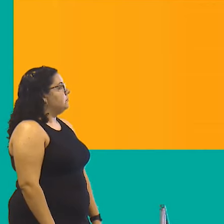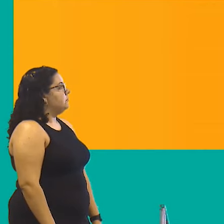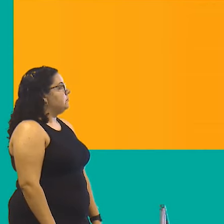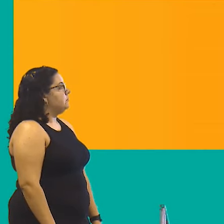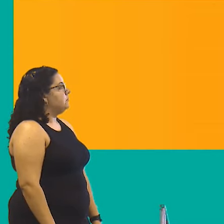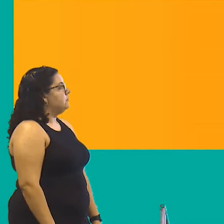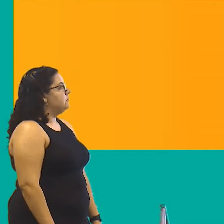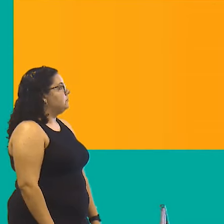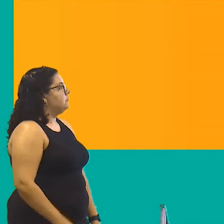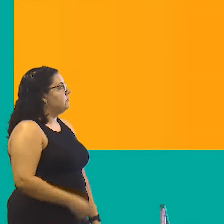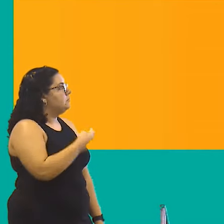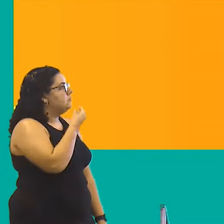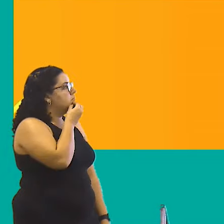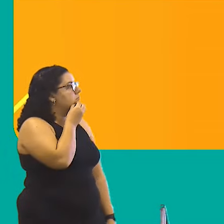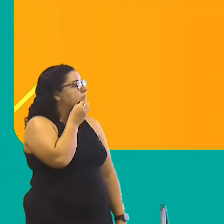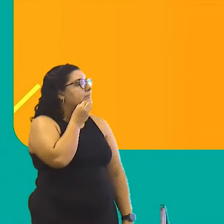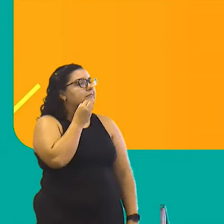Eles estão em série também.